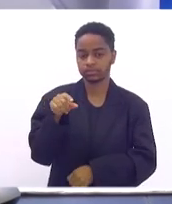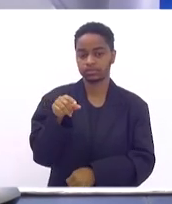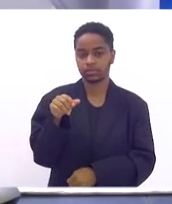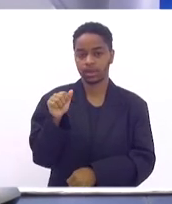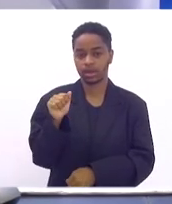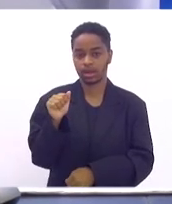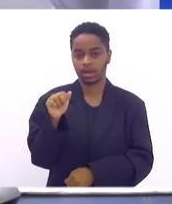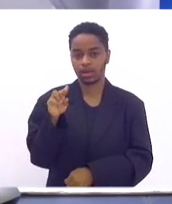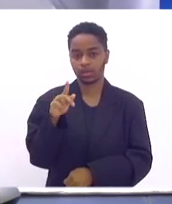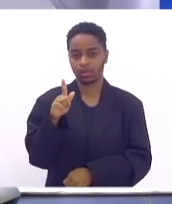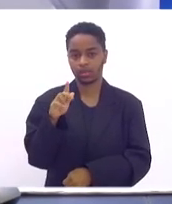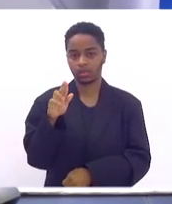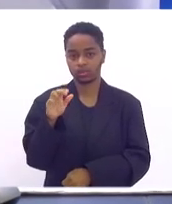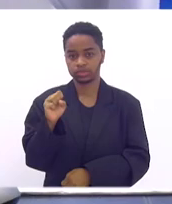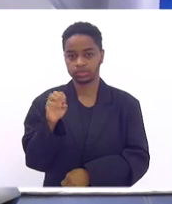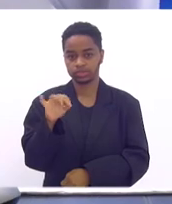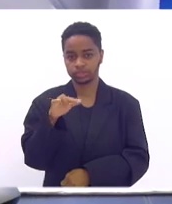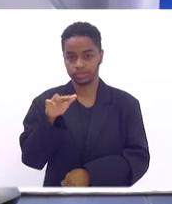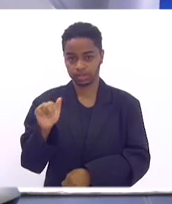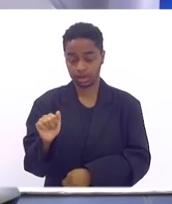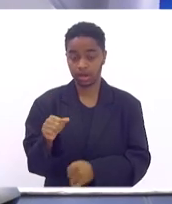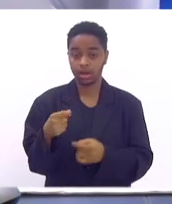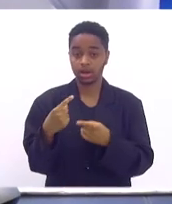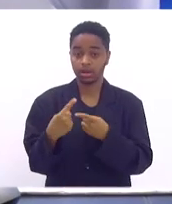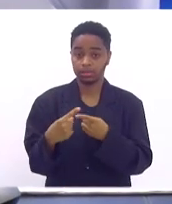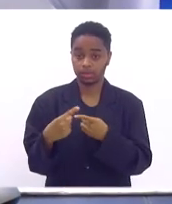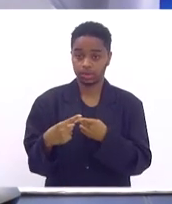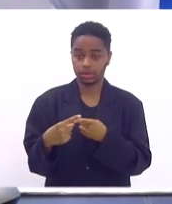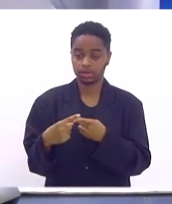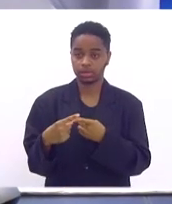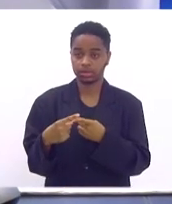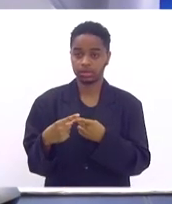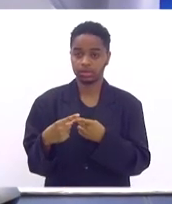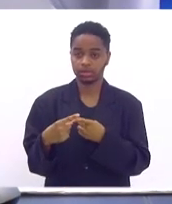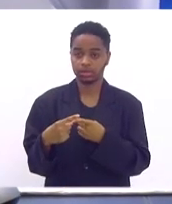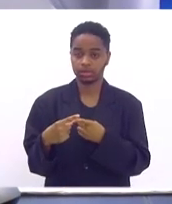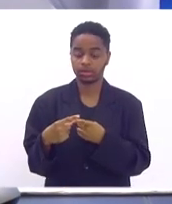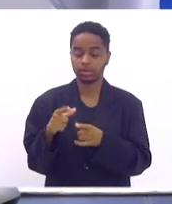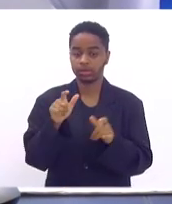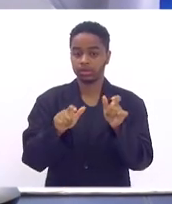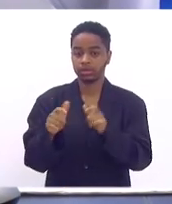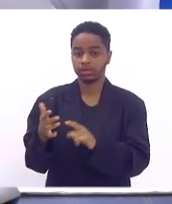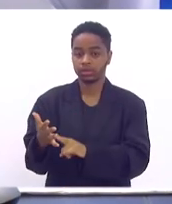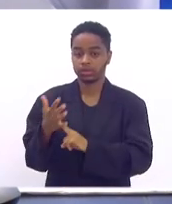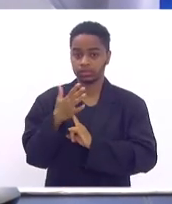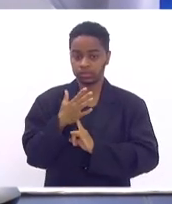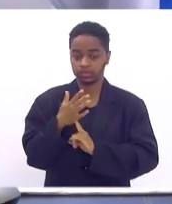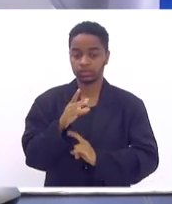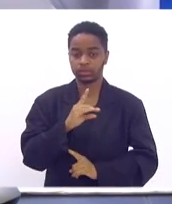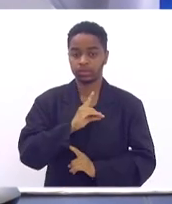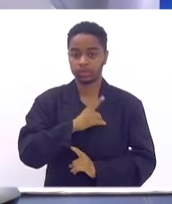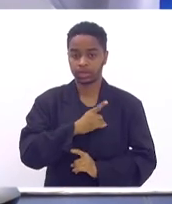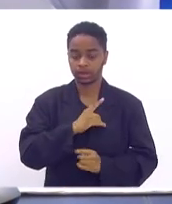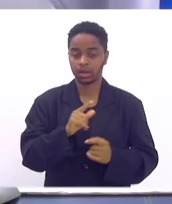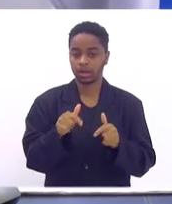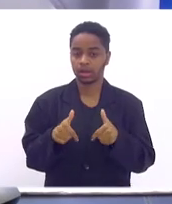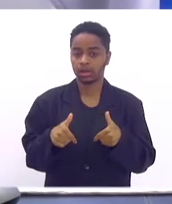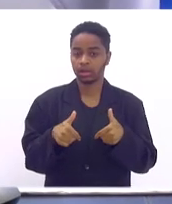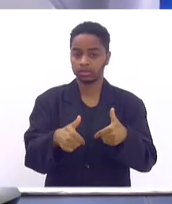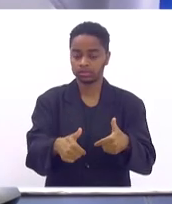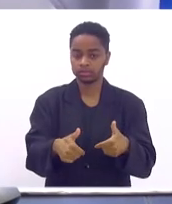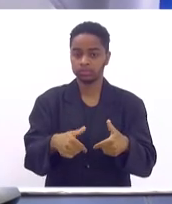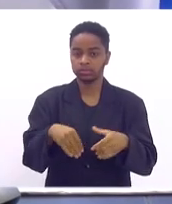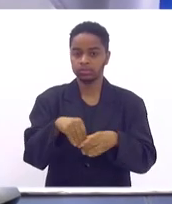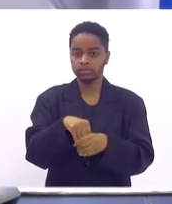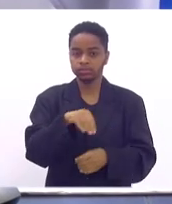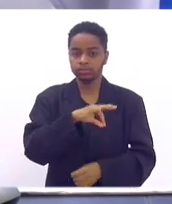o seguinte, é que passou para a gente aqui a necessidade trazida pelos delegados que atuam na